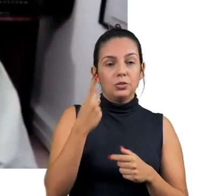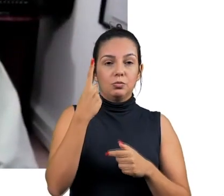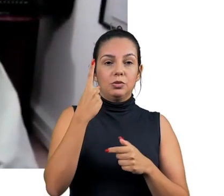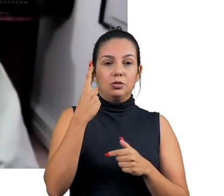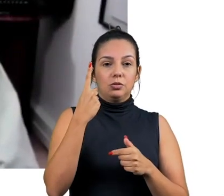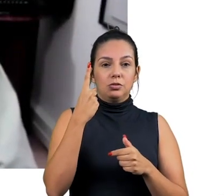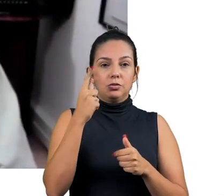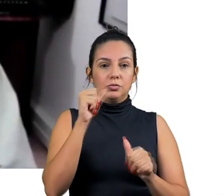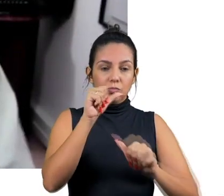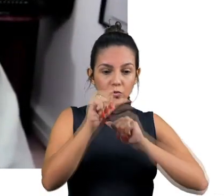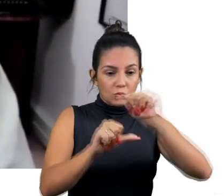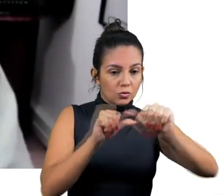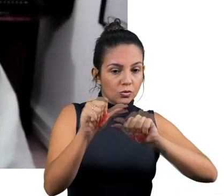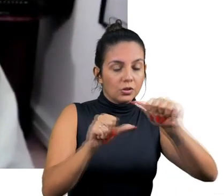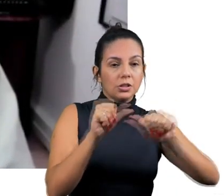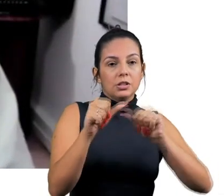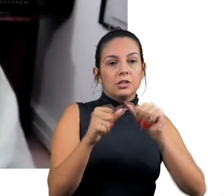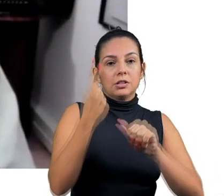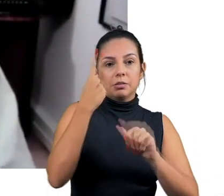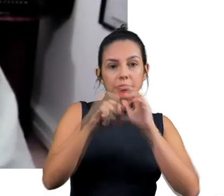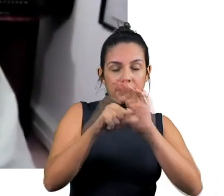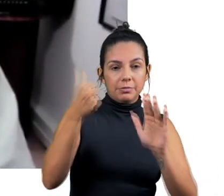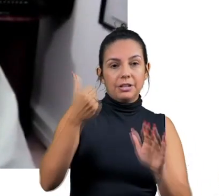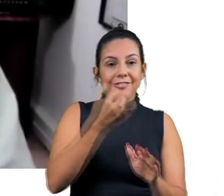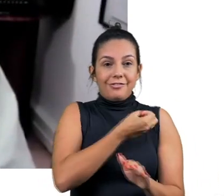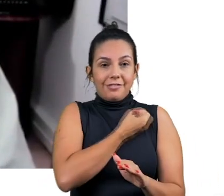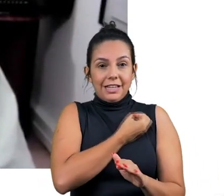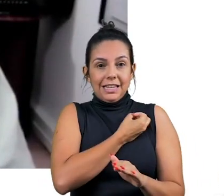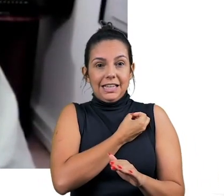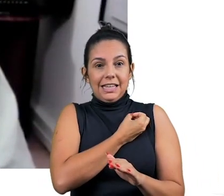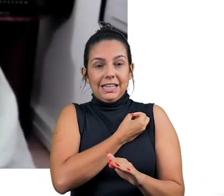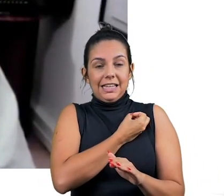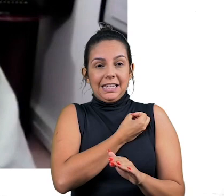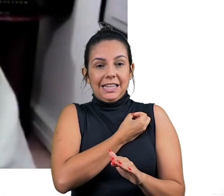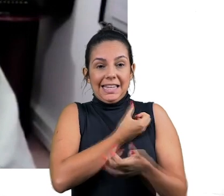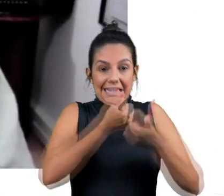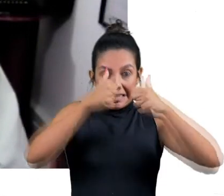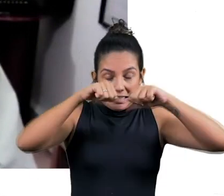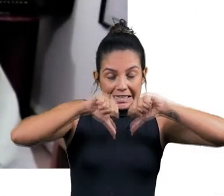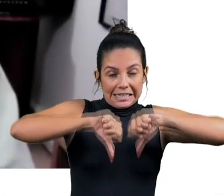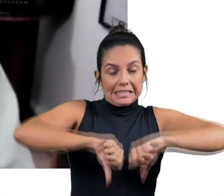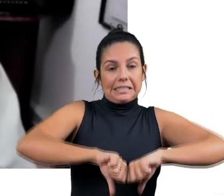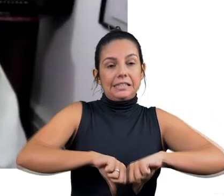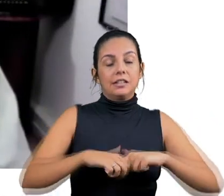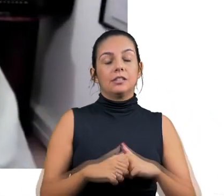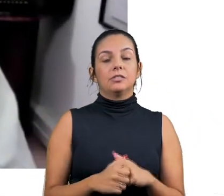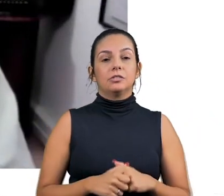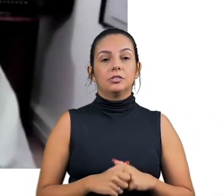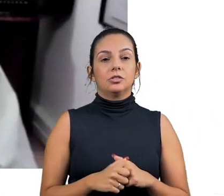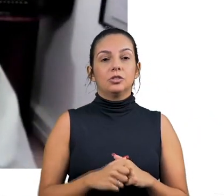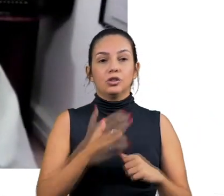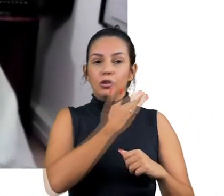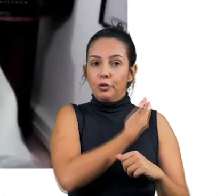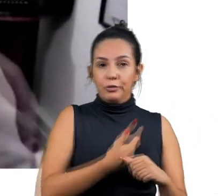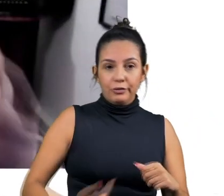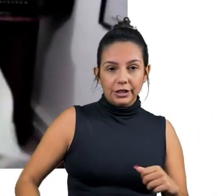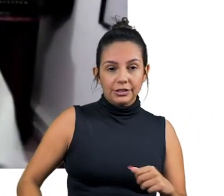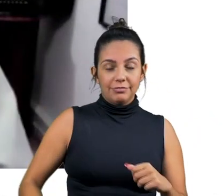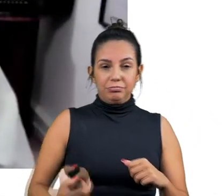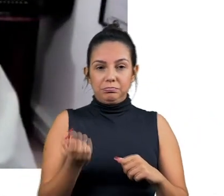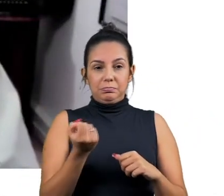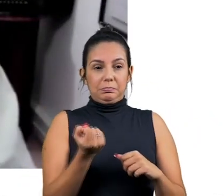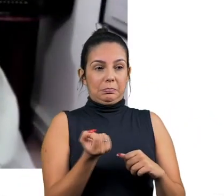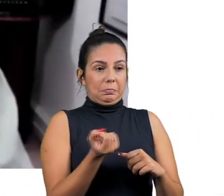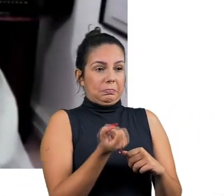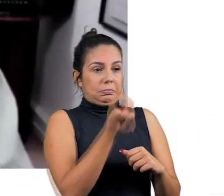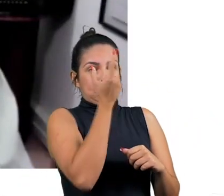transição radical como essa, a primeira ela era vivida como crise, né? E os governantes incidentais são apenas uma